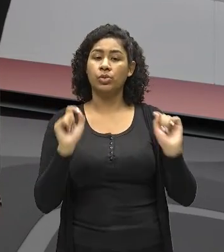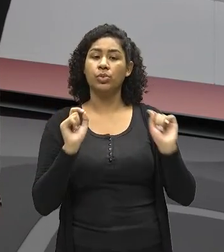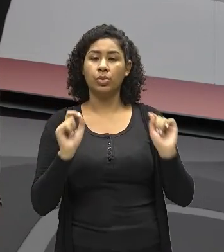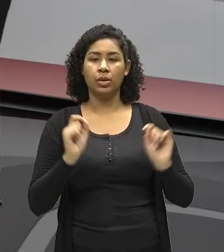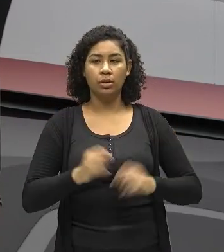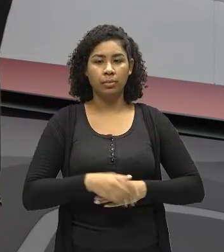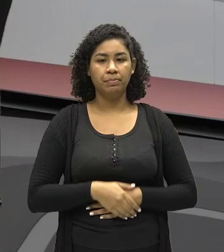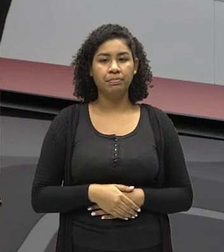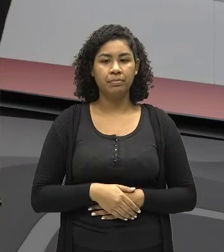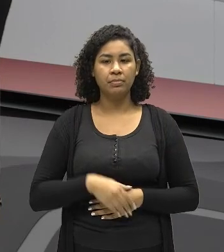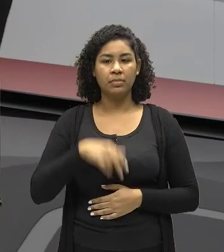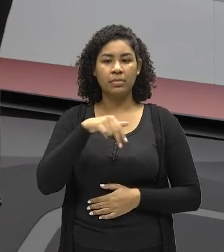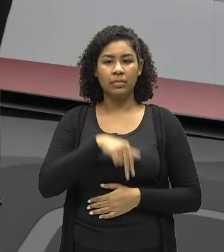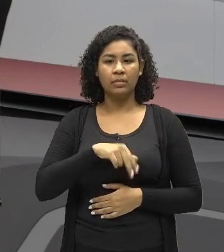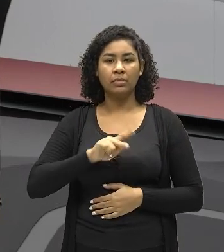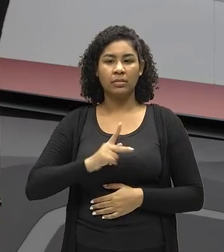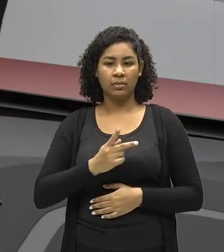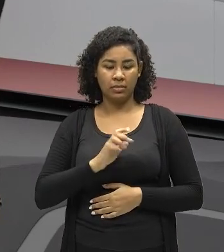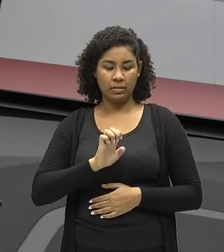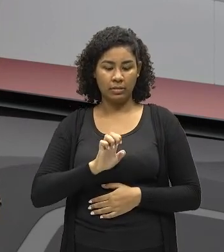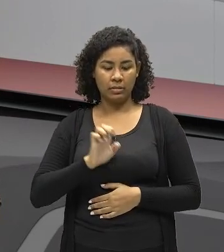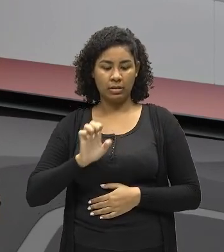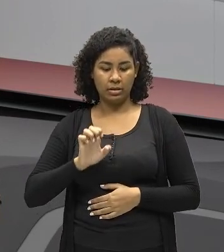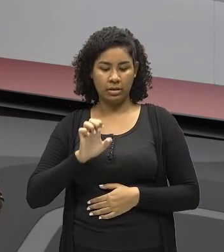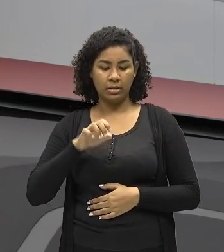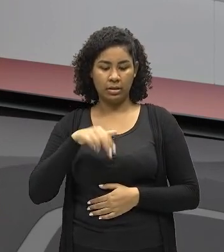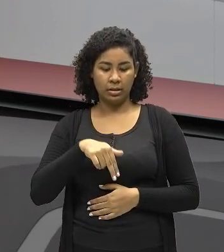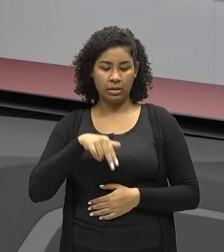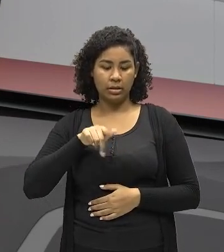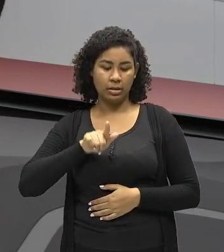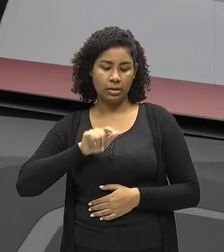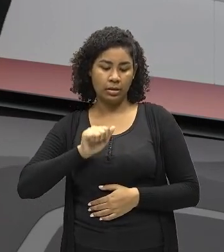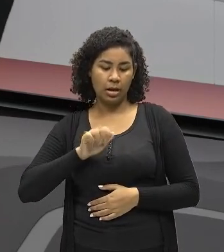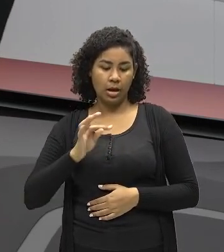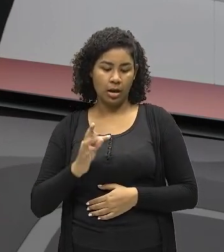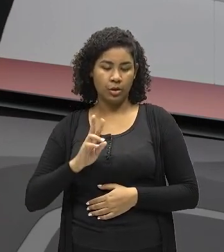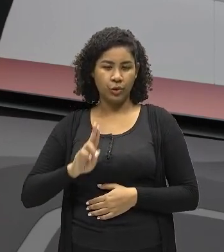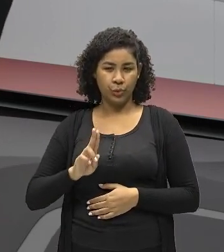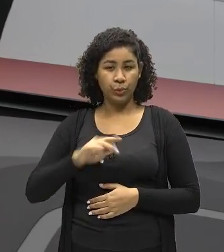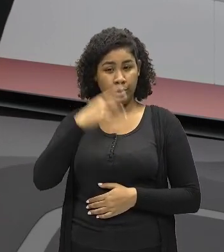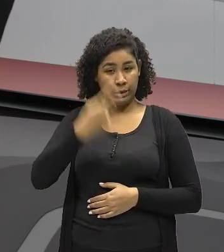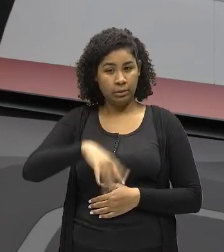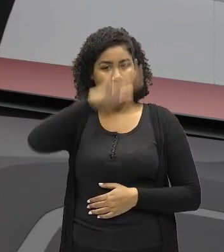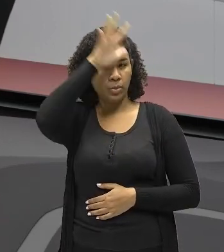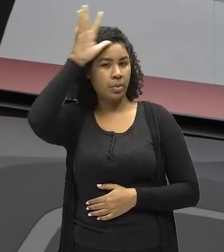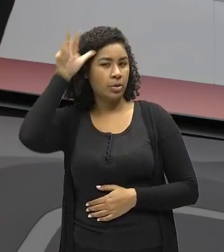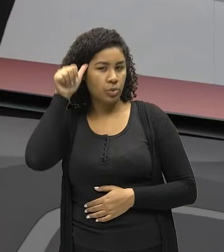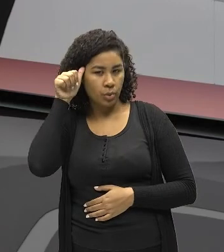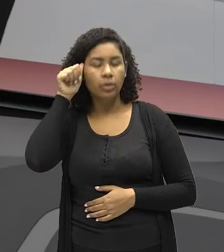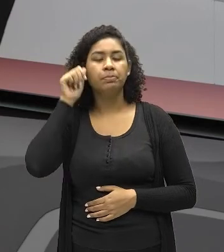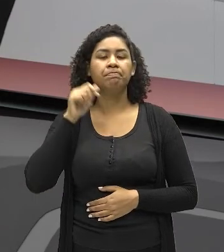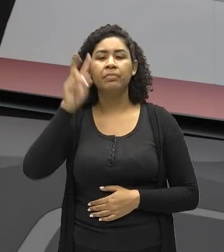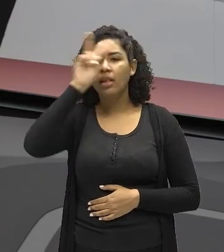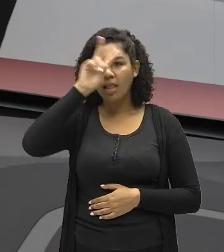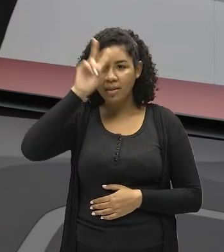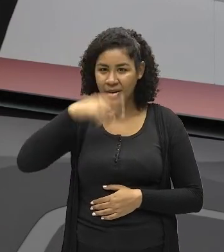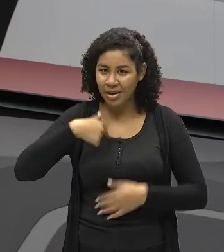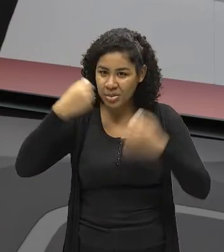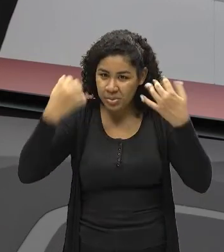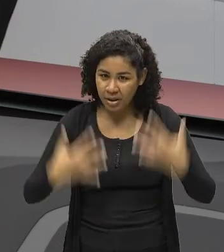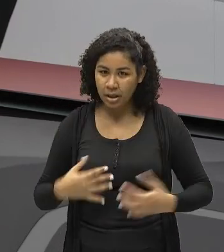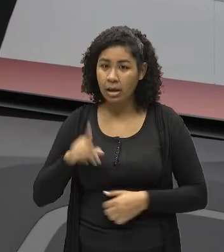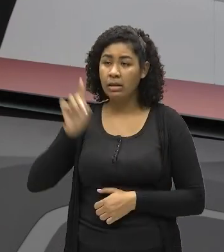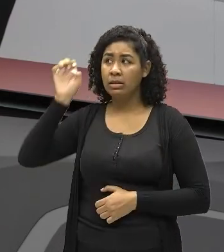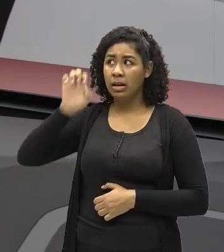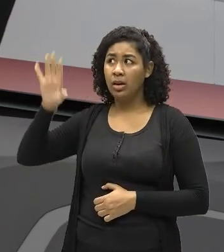Ningatu, no caso região amazônica, lembram que eu falei lá no início da aula que quando o colonizador chega, era muita língua